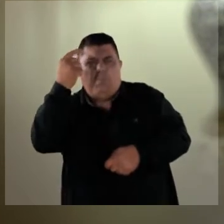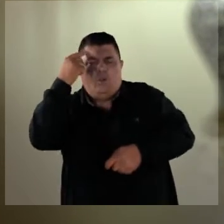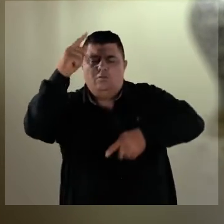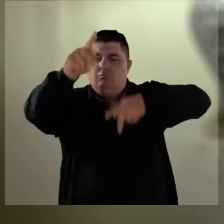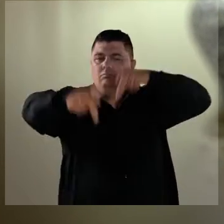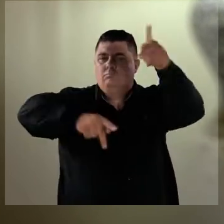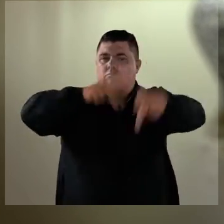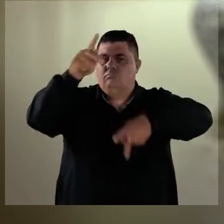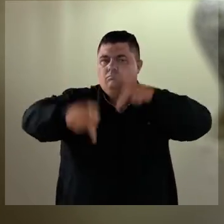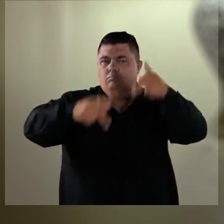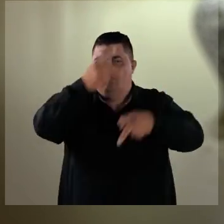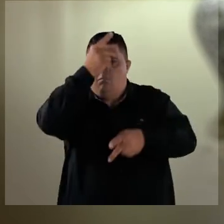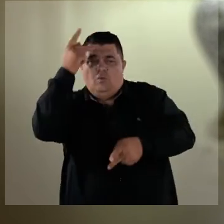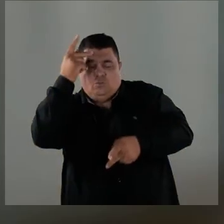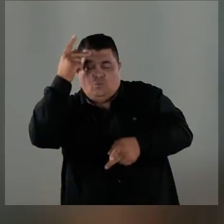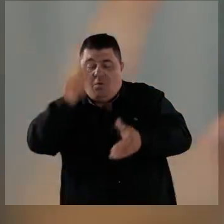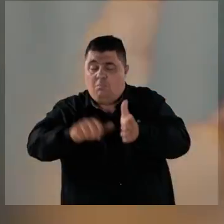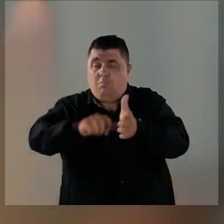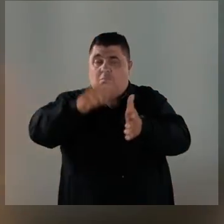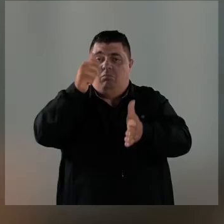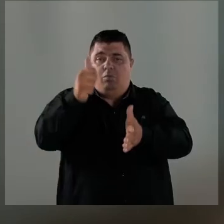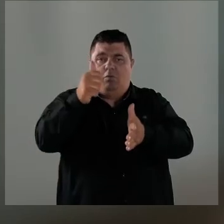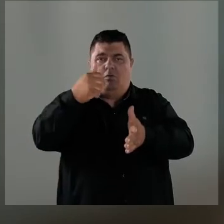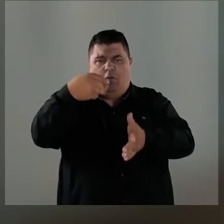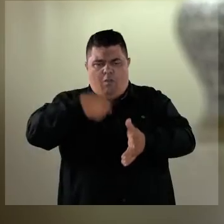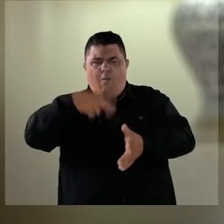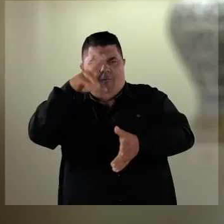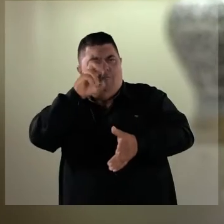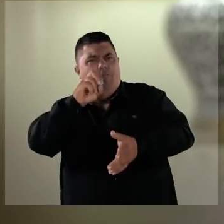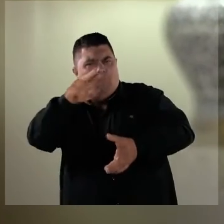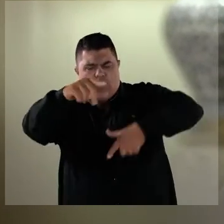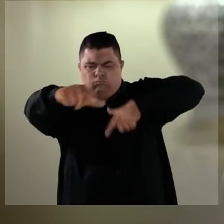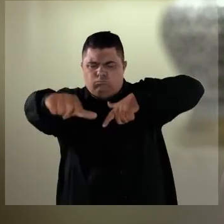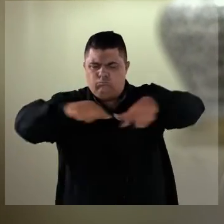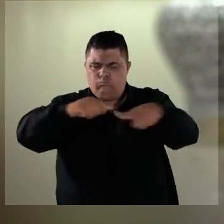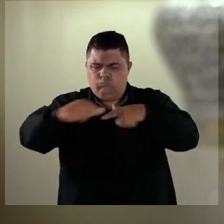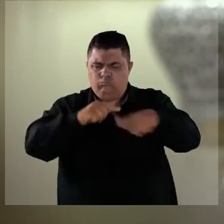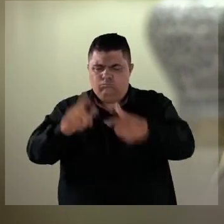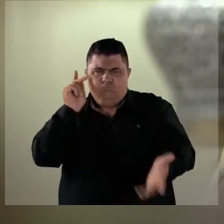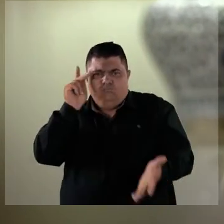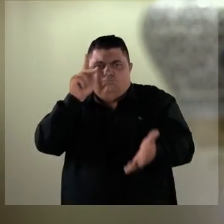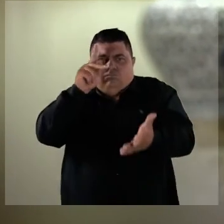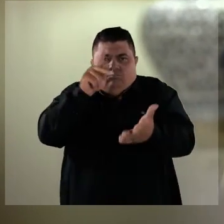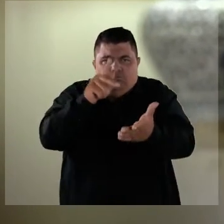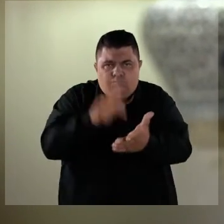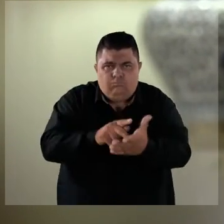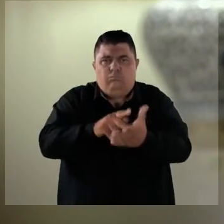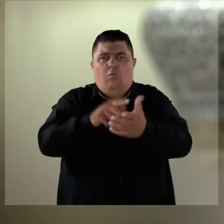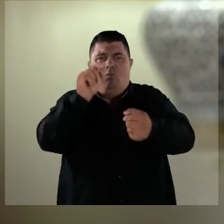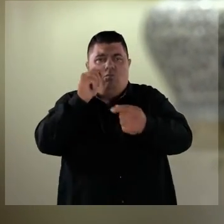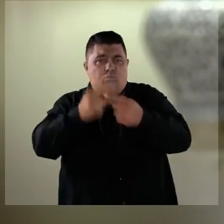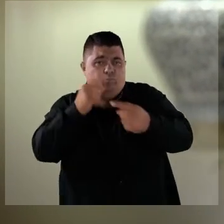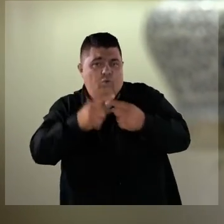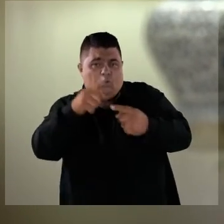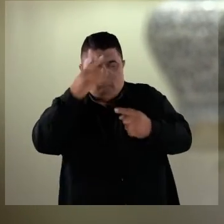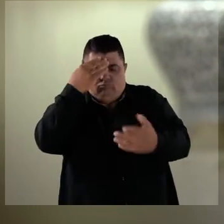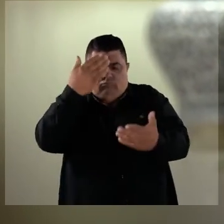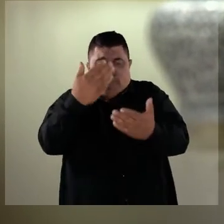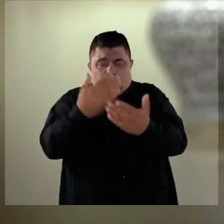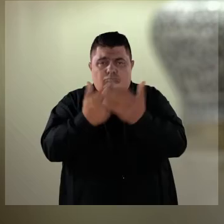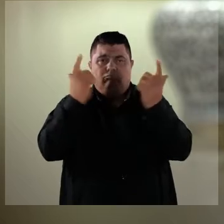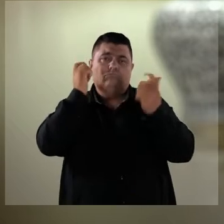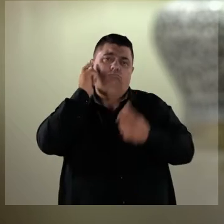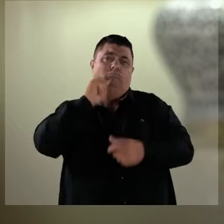alguém que pense nas pessoas em primeiro lugar. Eu vou dedicar toda a minha energia para que